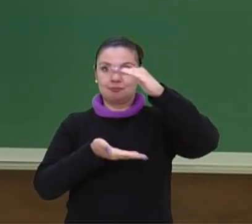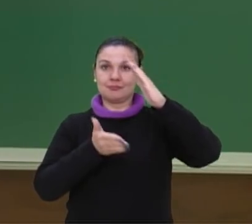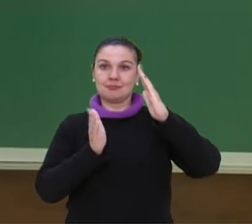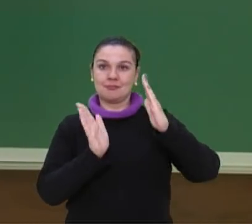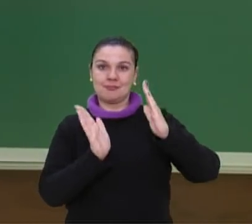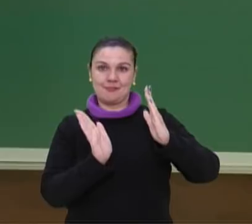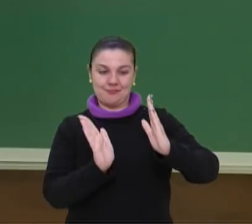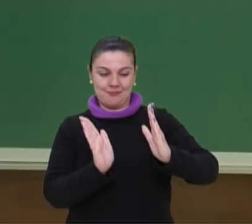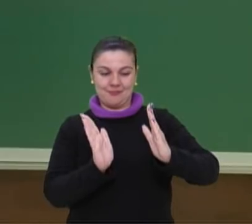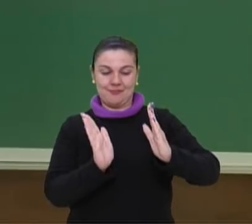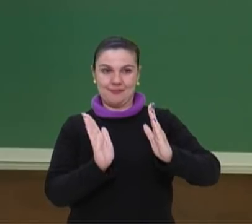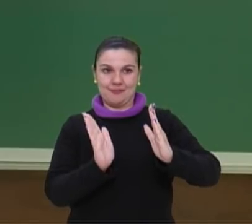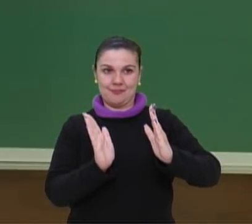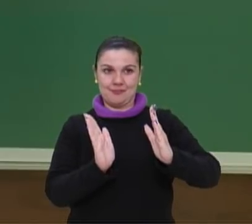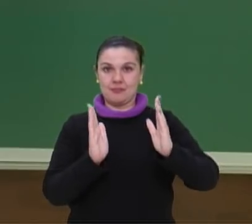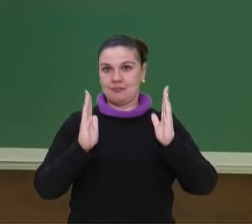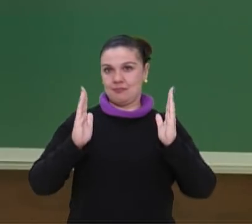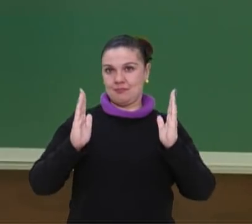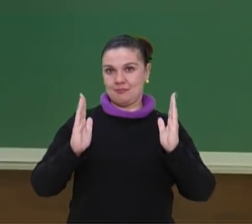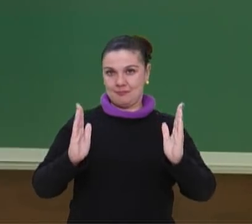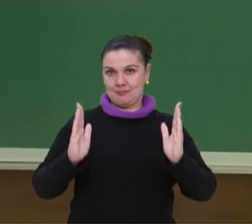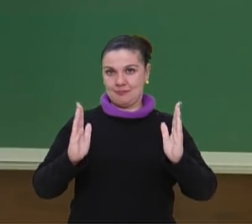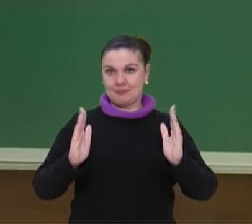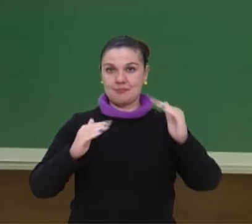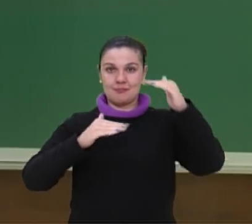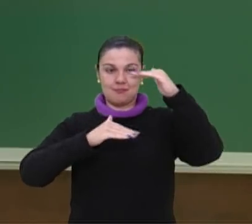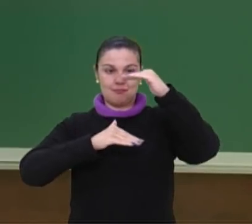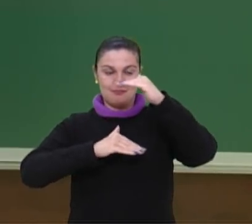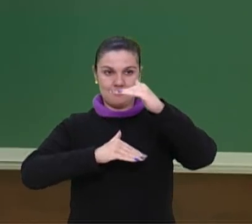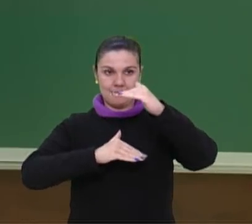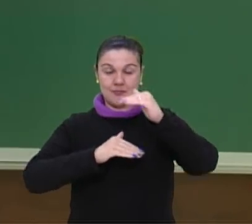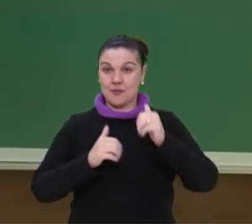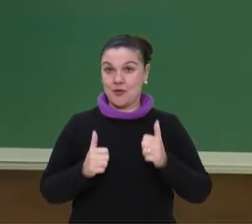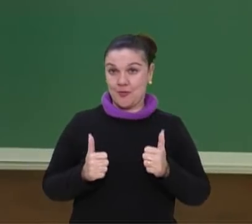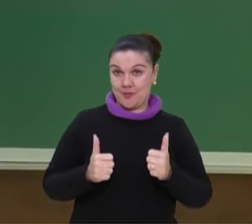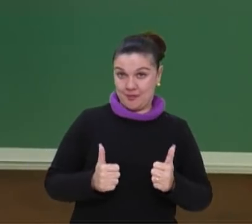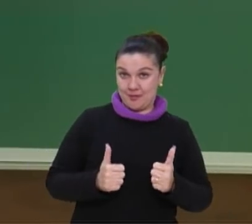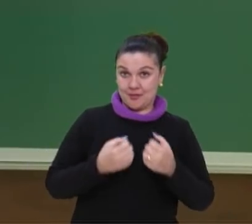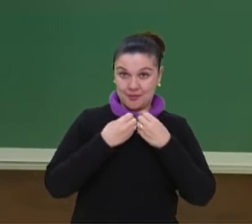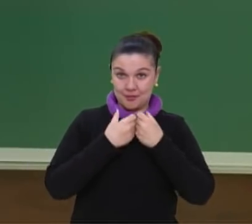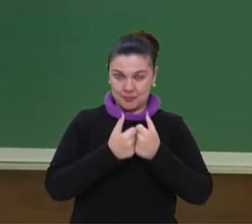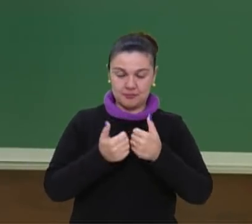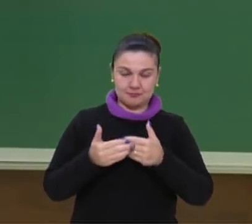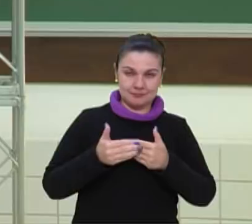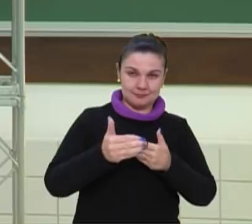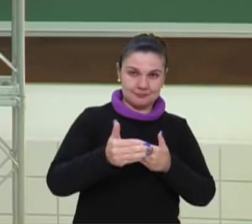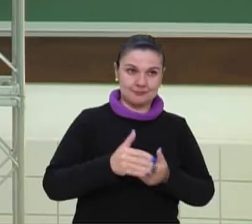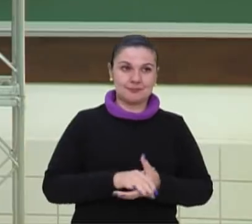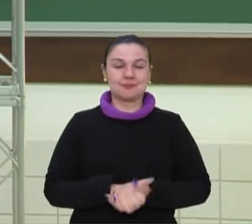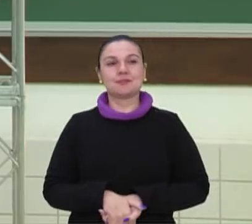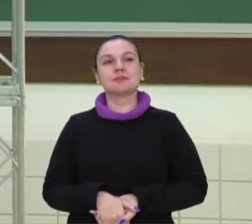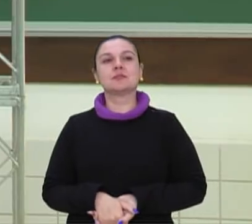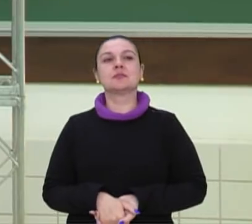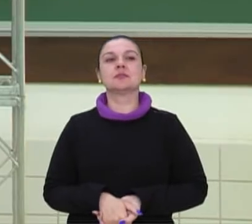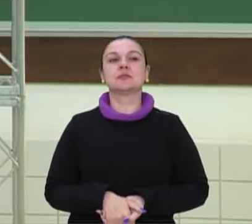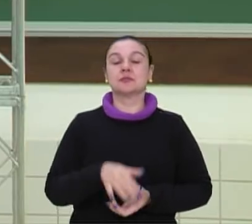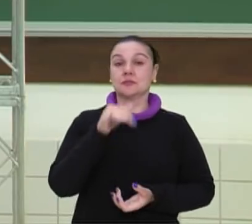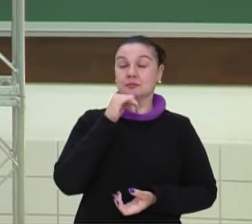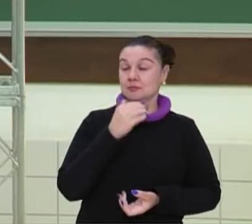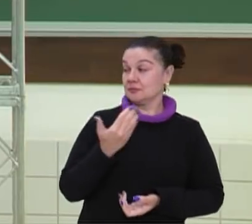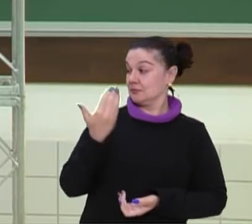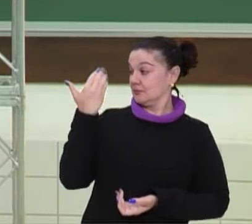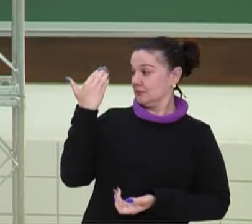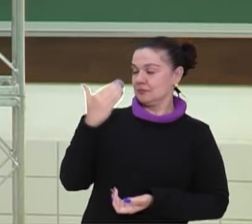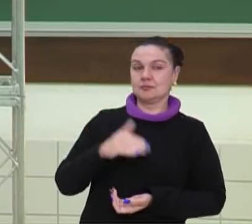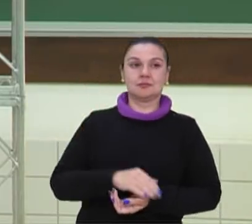diante. Por isso que são definidos de paralelogramo. Tá bom? Vamos continuar? Vamos lá.